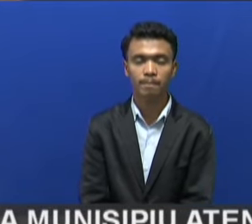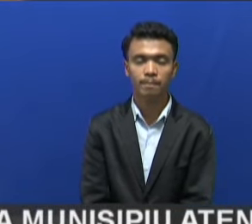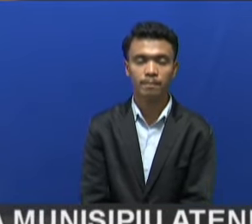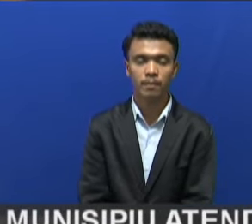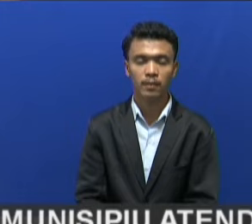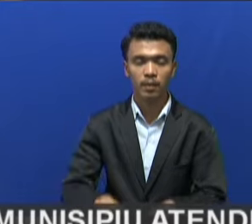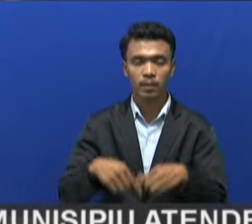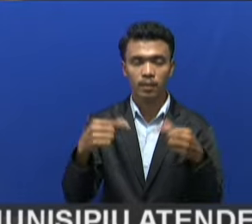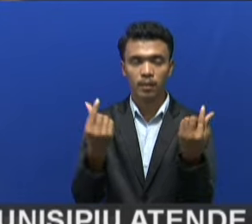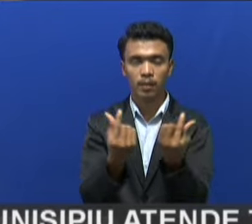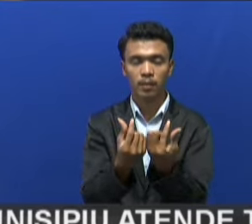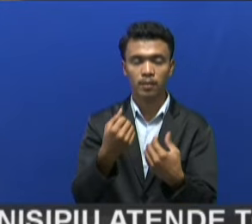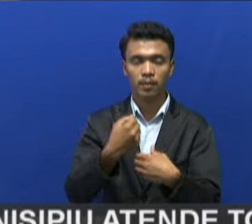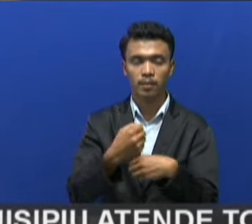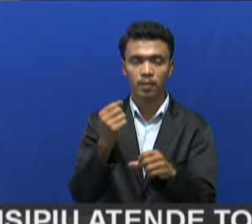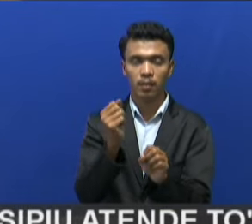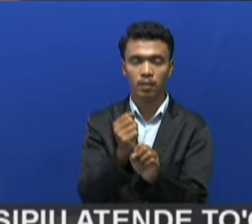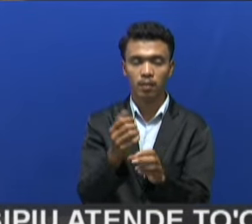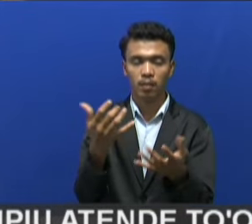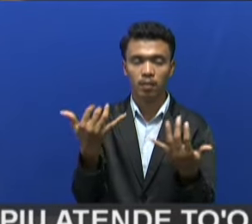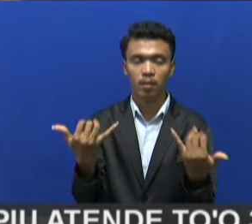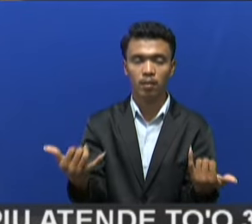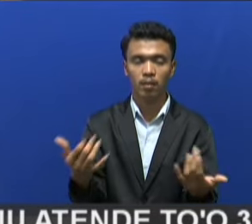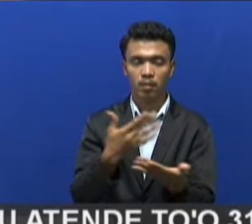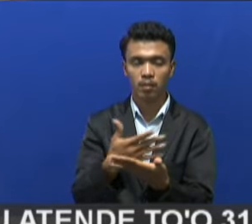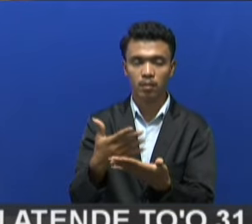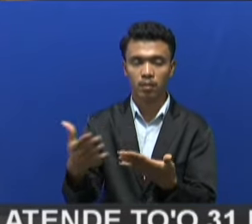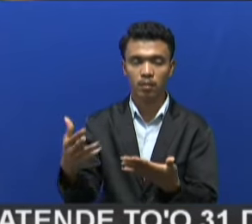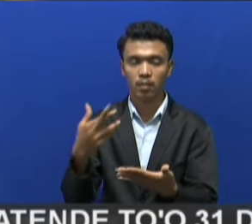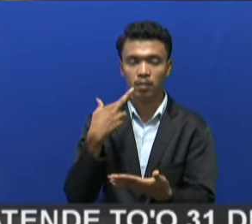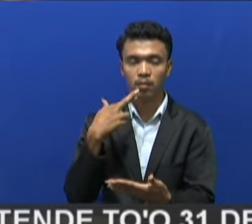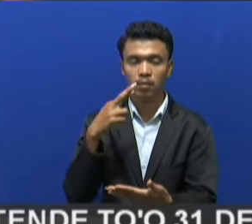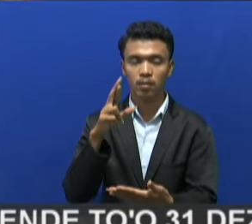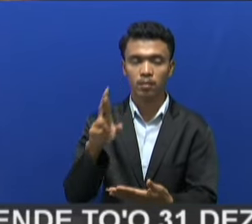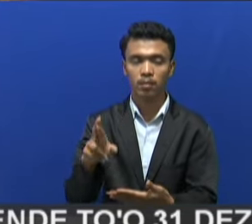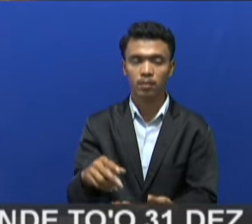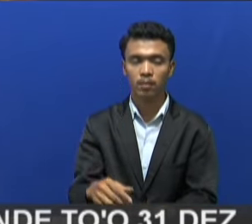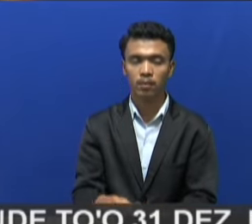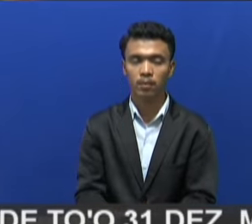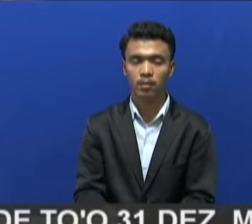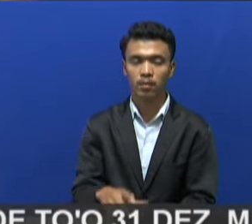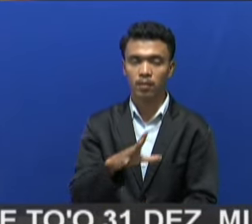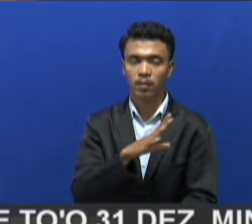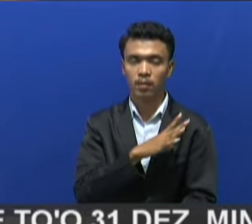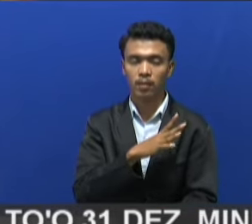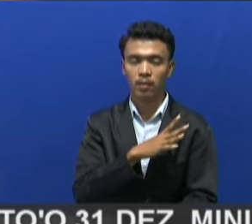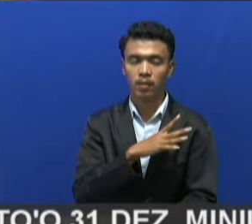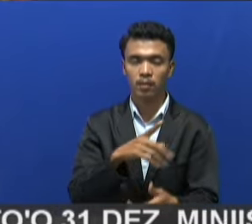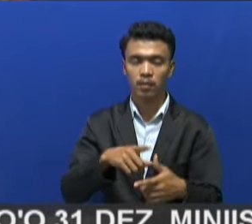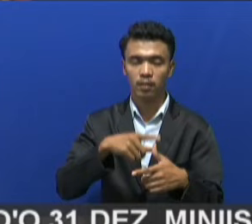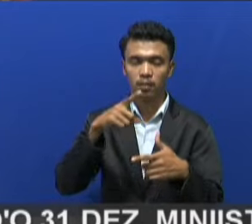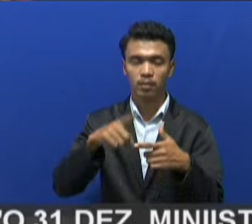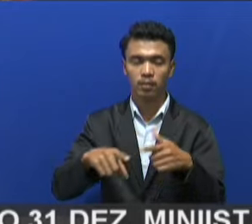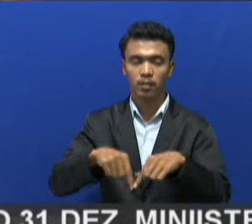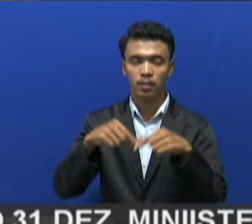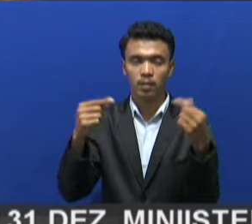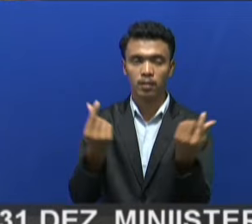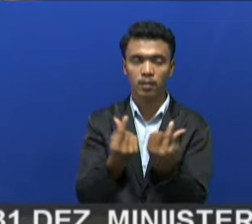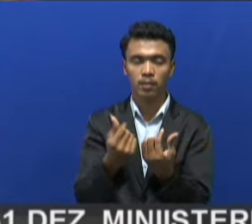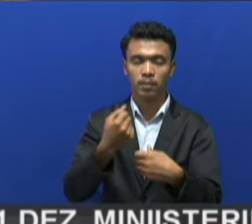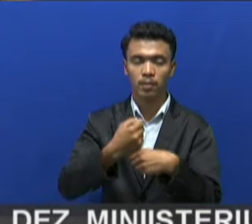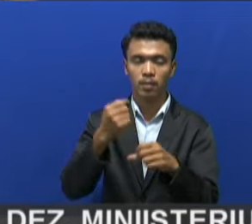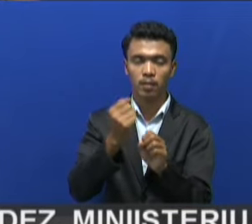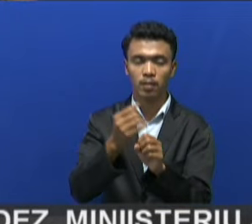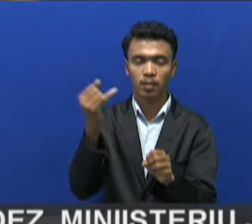equipa ne halo e dará uma sassância na minha reserva lá na ba, em Orsida, no Abang, quando a minha equipa halo investigação